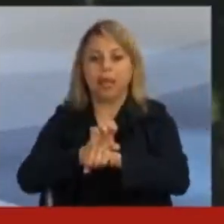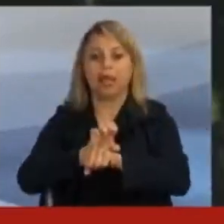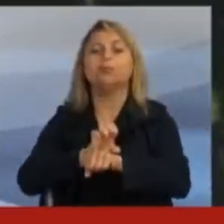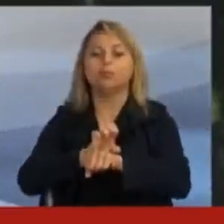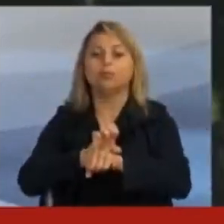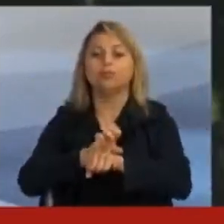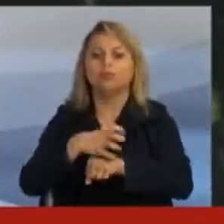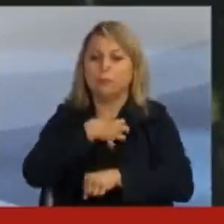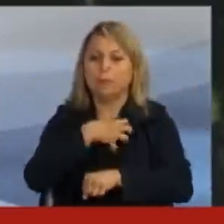eficiente